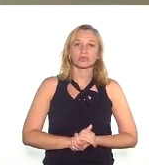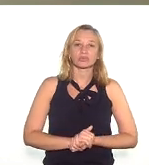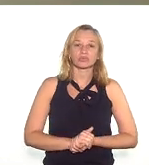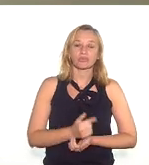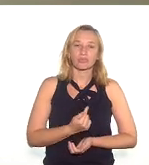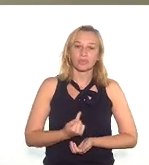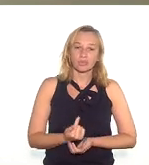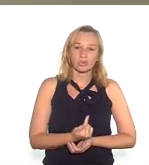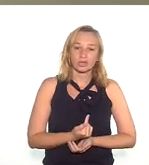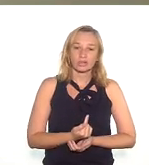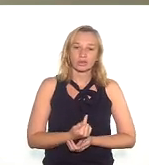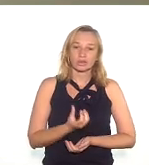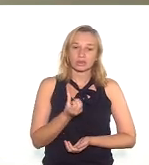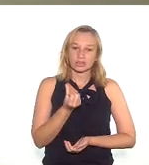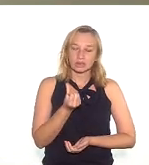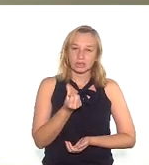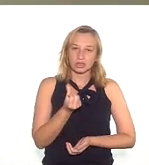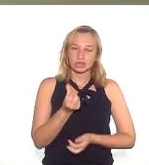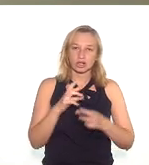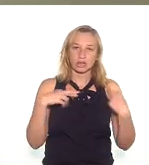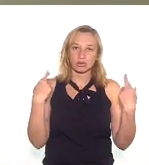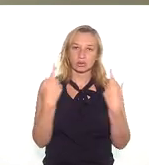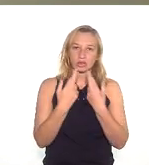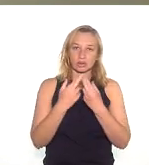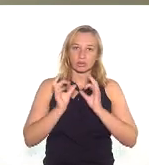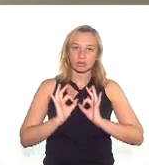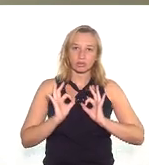a nossa sexta reunião ordinária